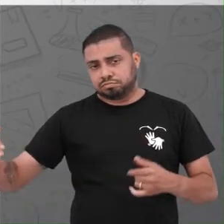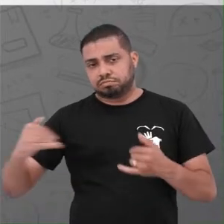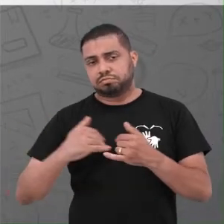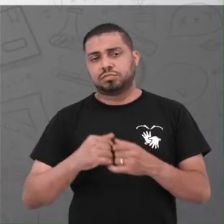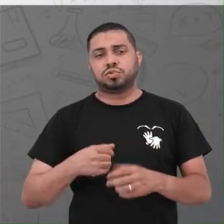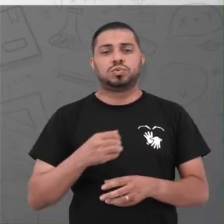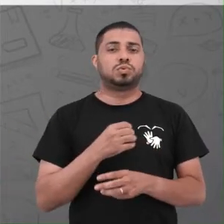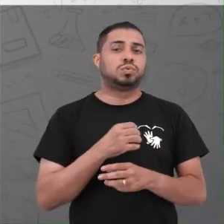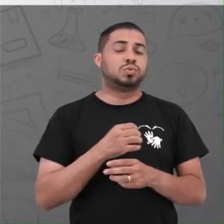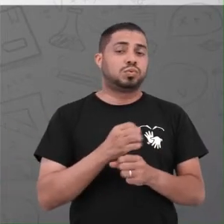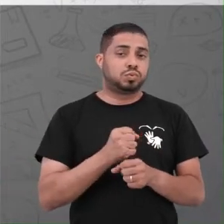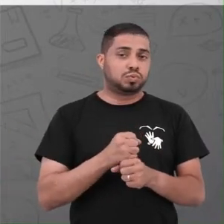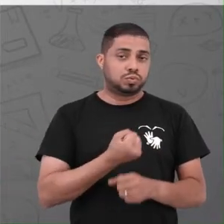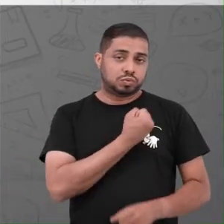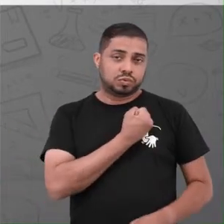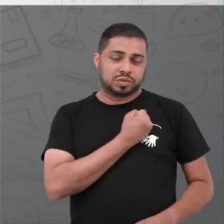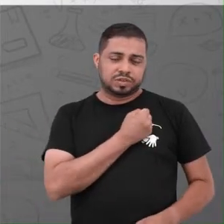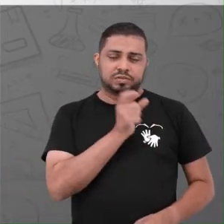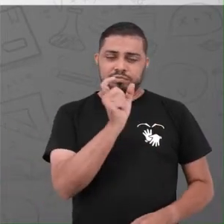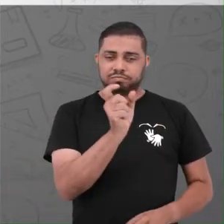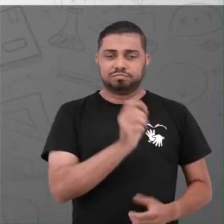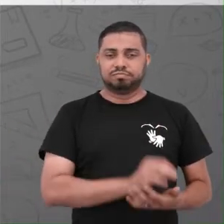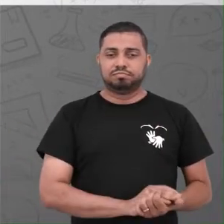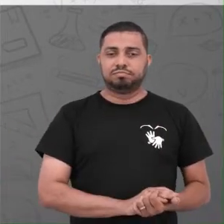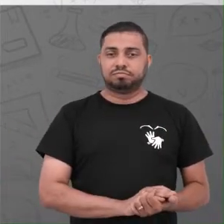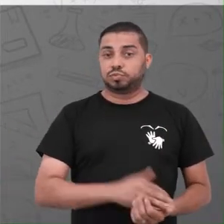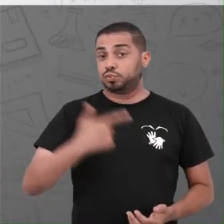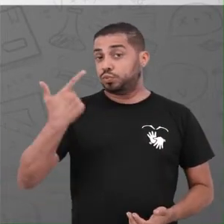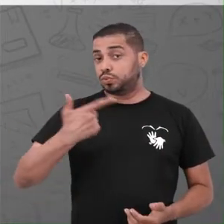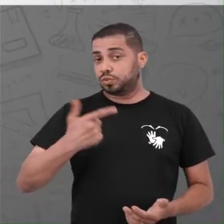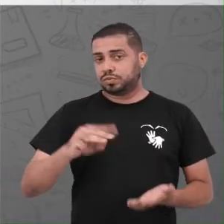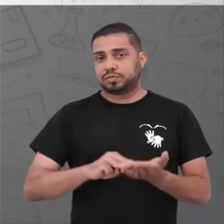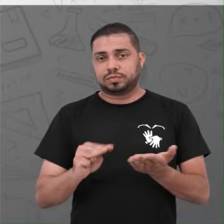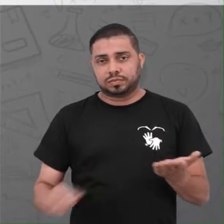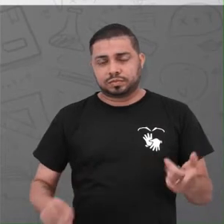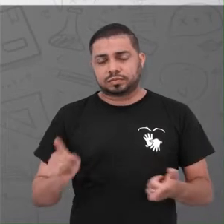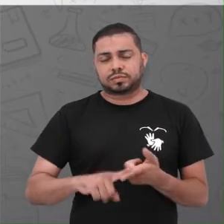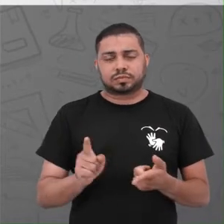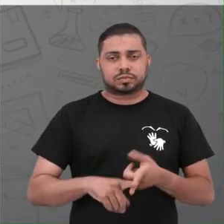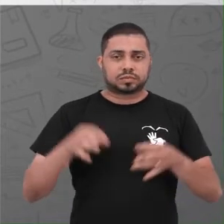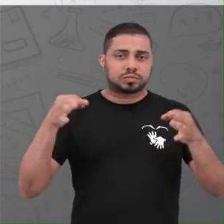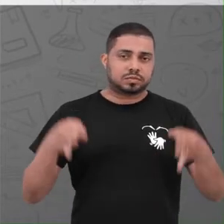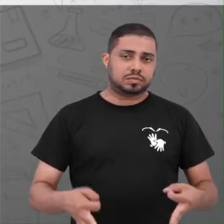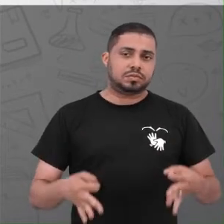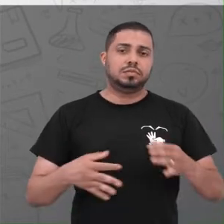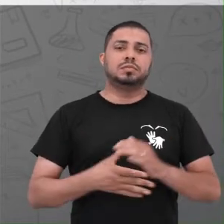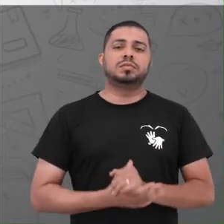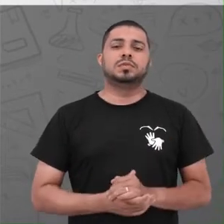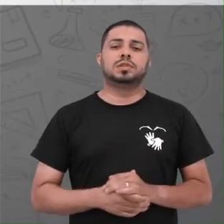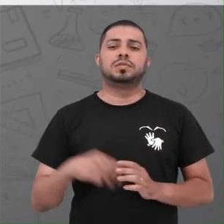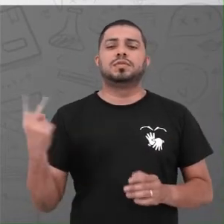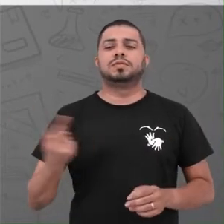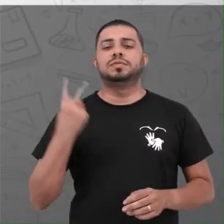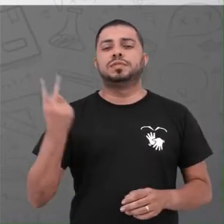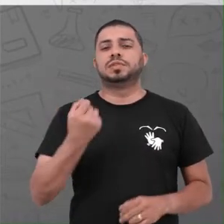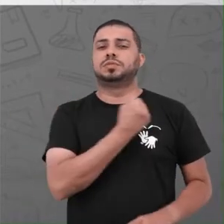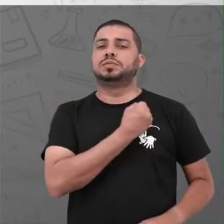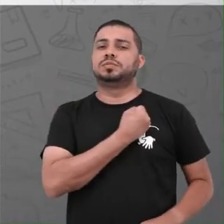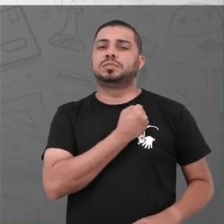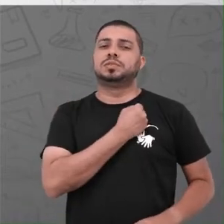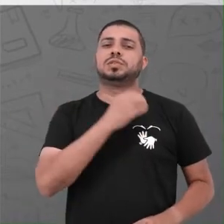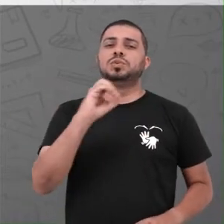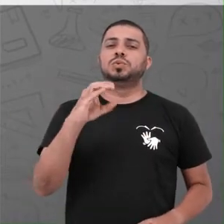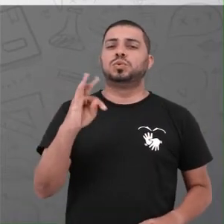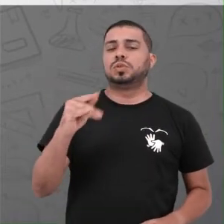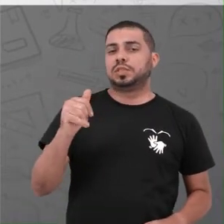ficam acima. Tá? Já no segundo método, também é correto ali que o valor numérico da cota